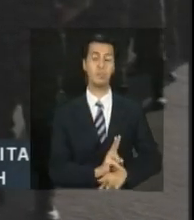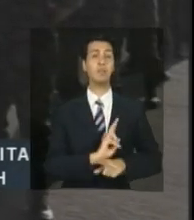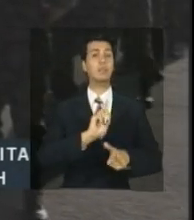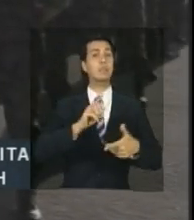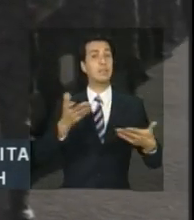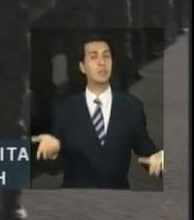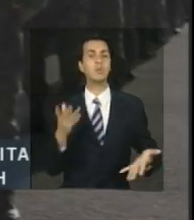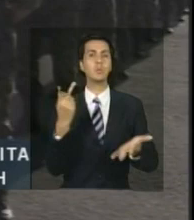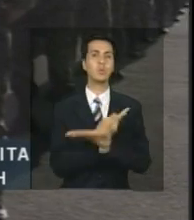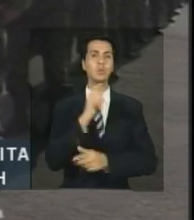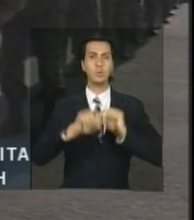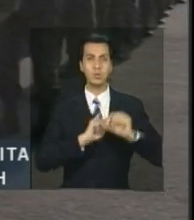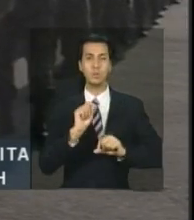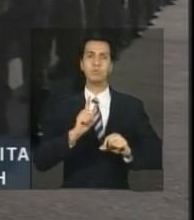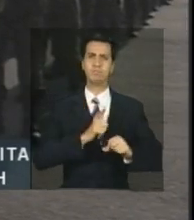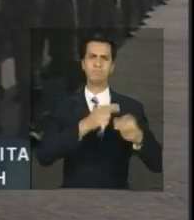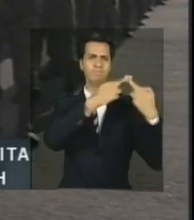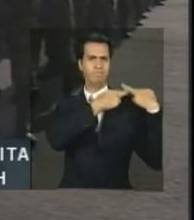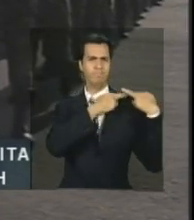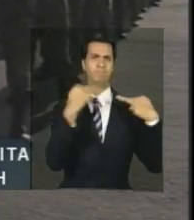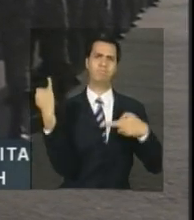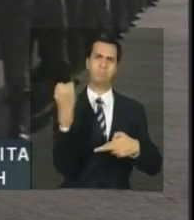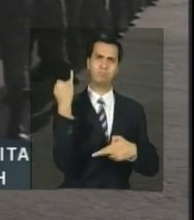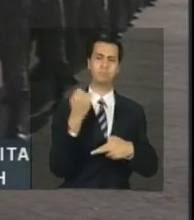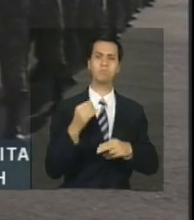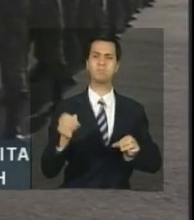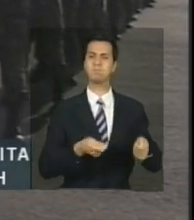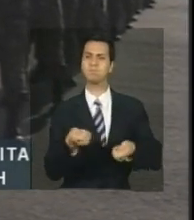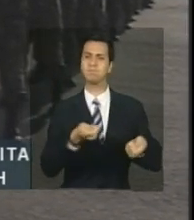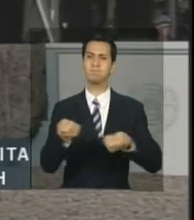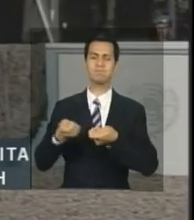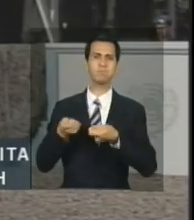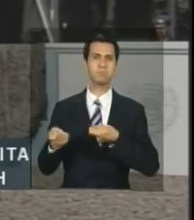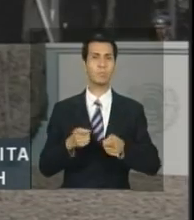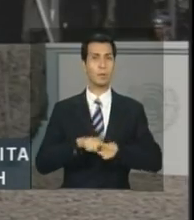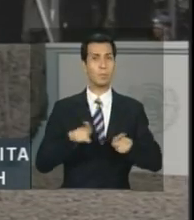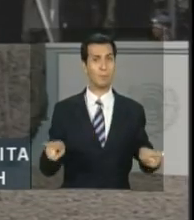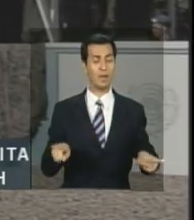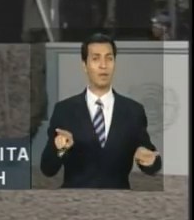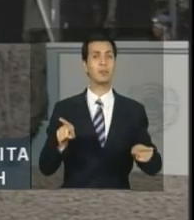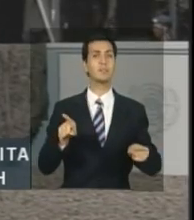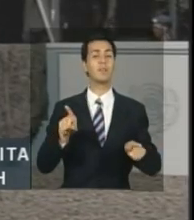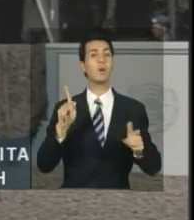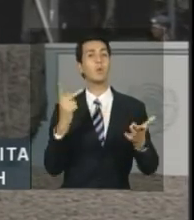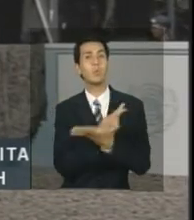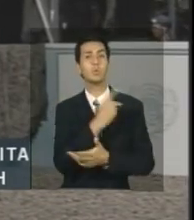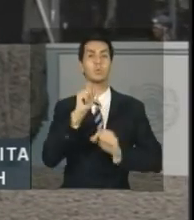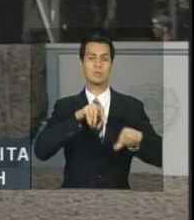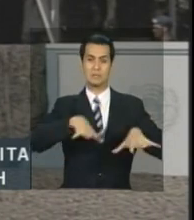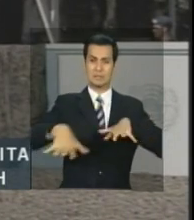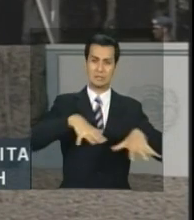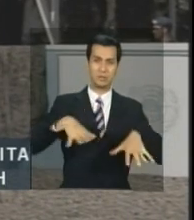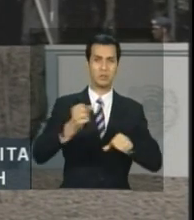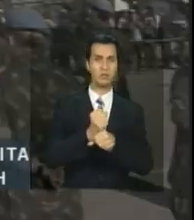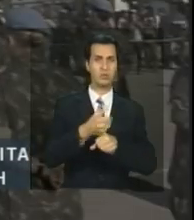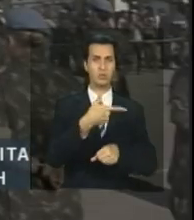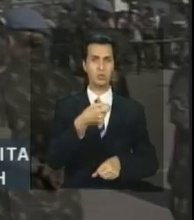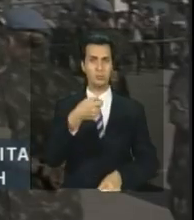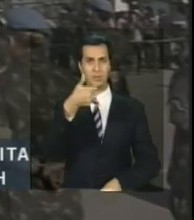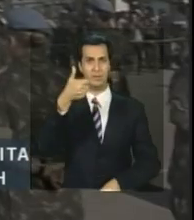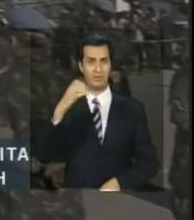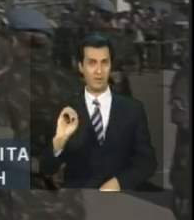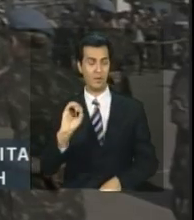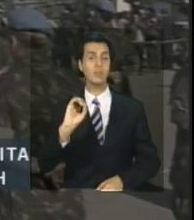papel fundamental e assumir o comando das operações. Mas foi depois do terremoto de 2010 que as tropas